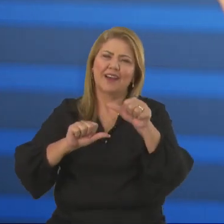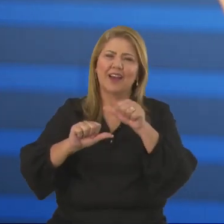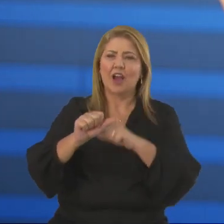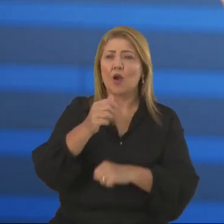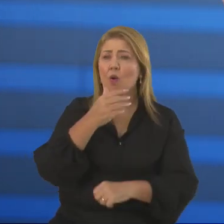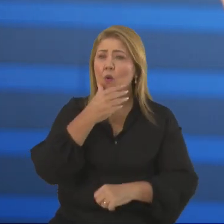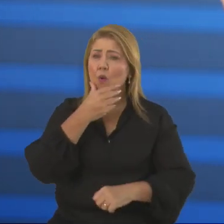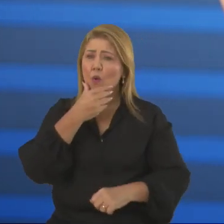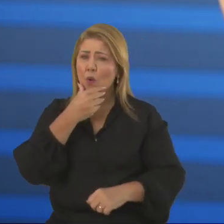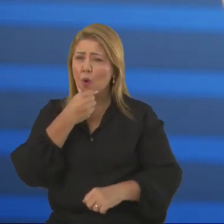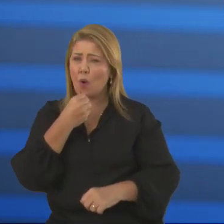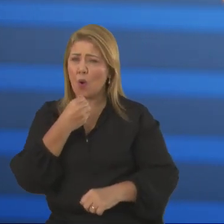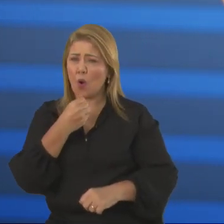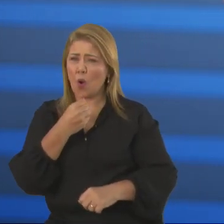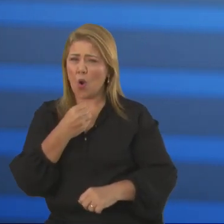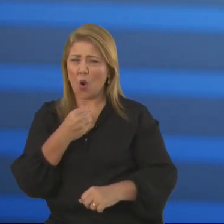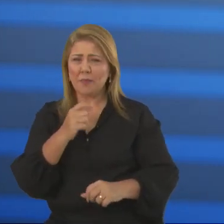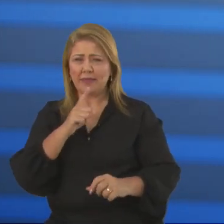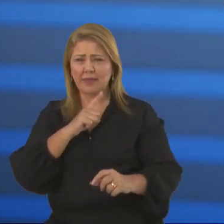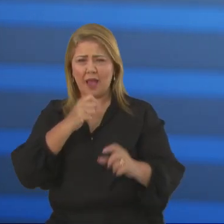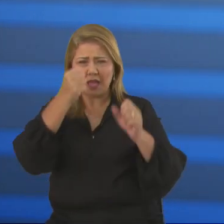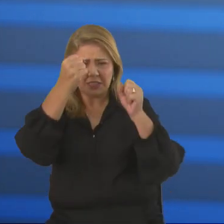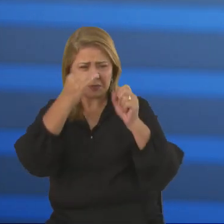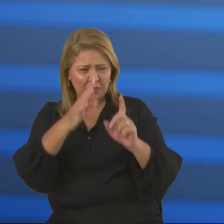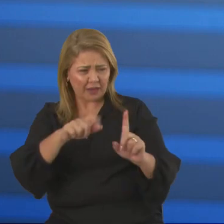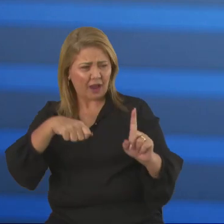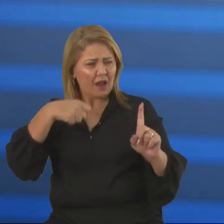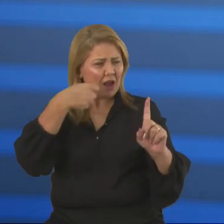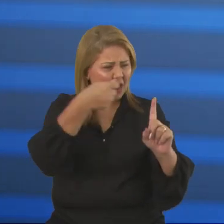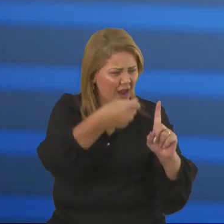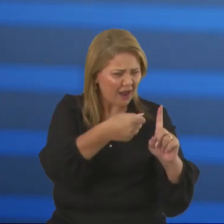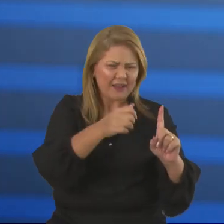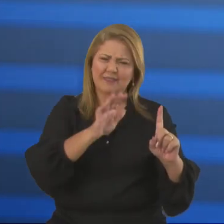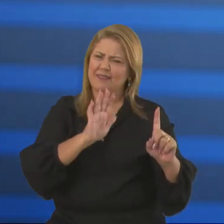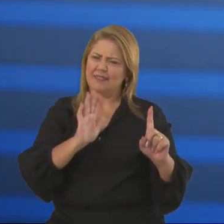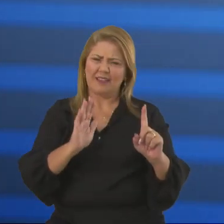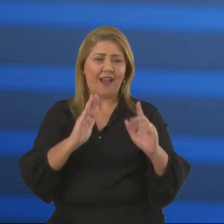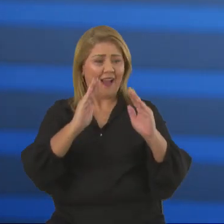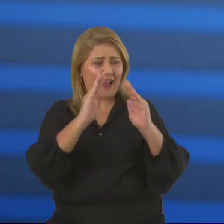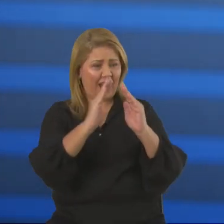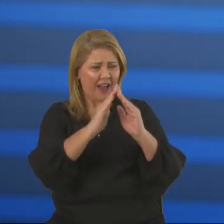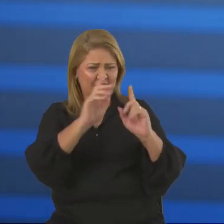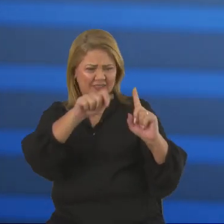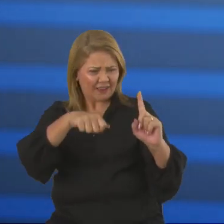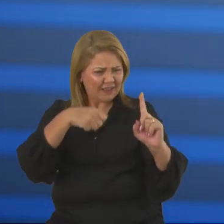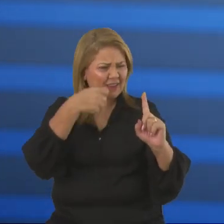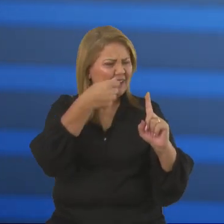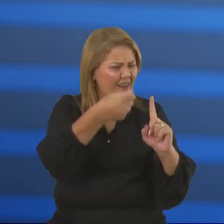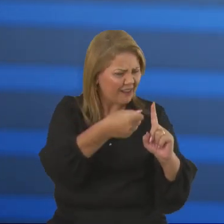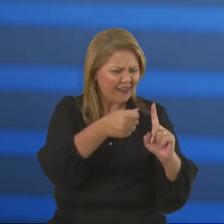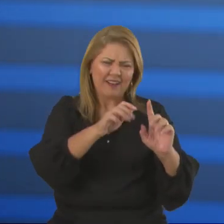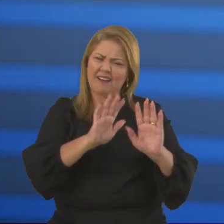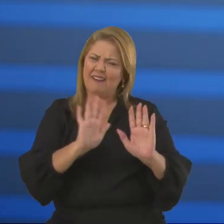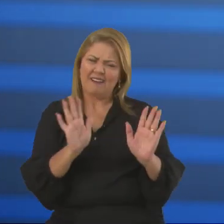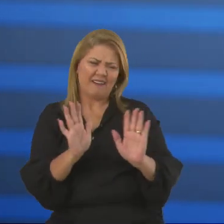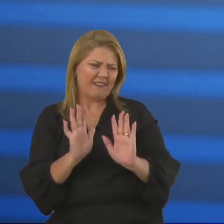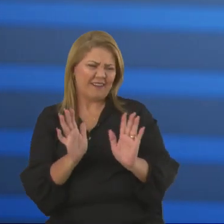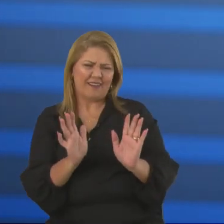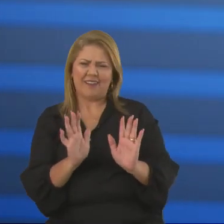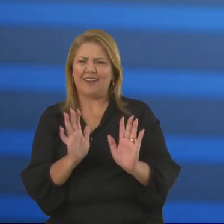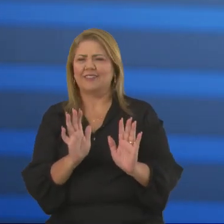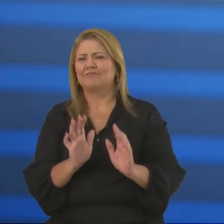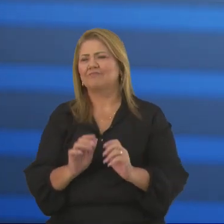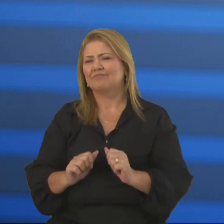homem não te define, sua casa não te define, sua carne não te